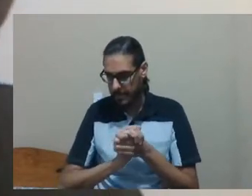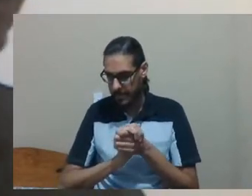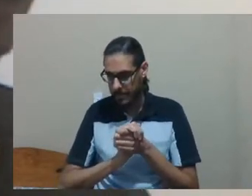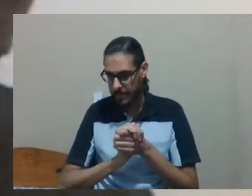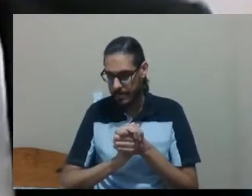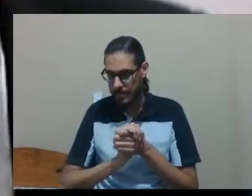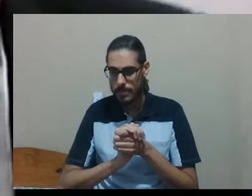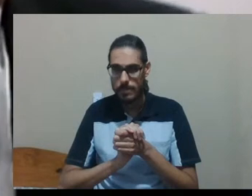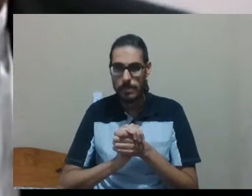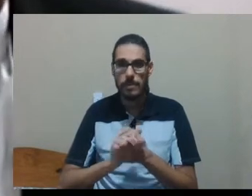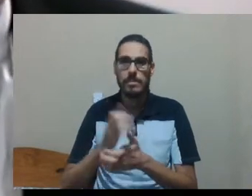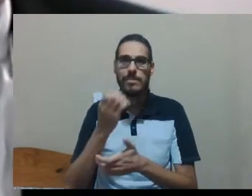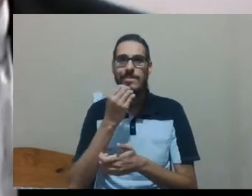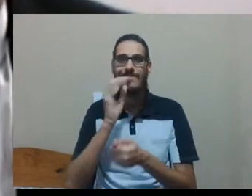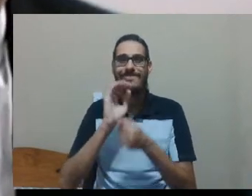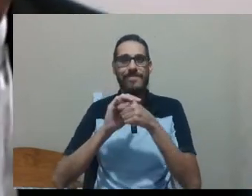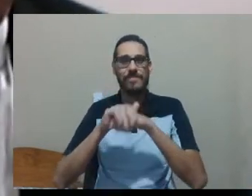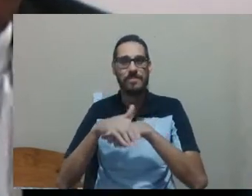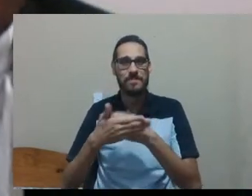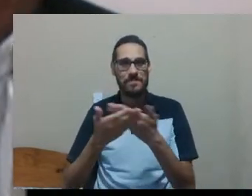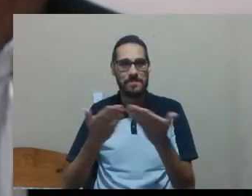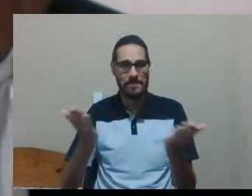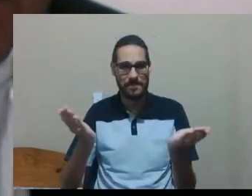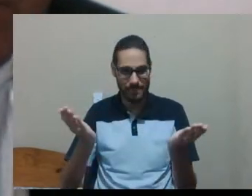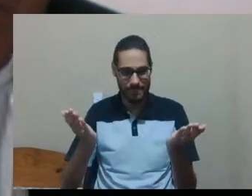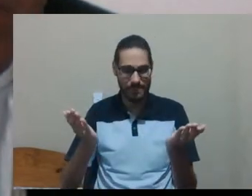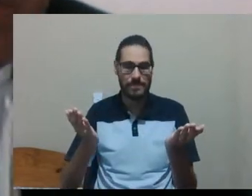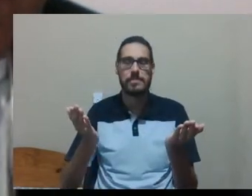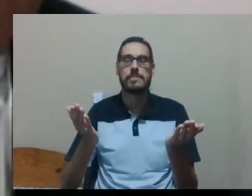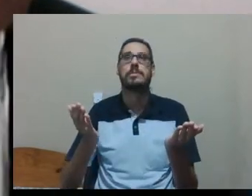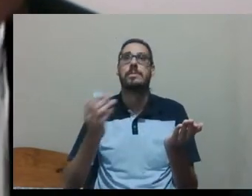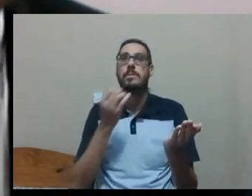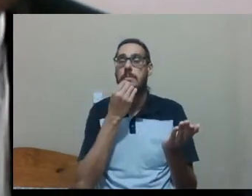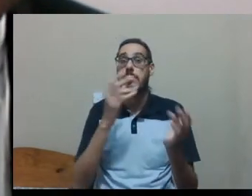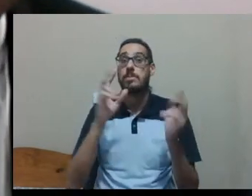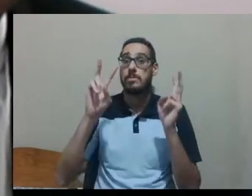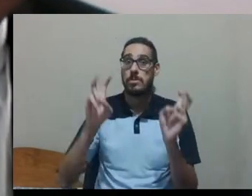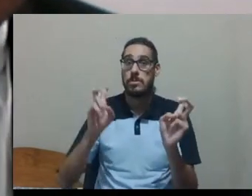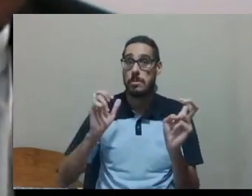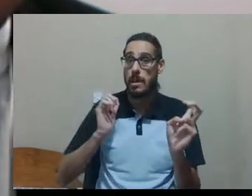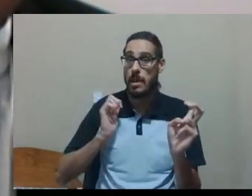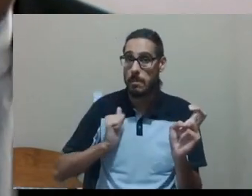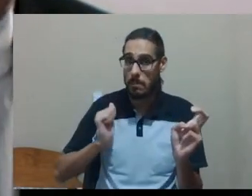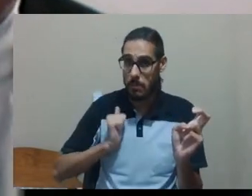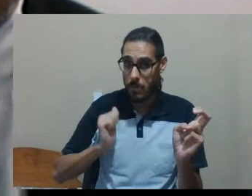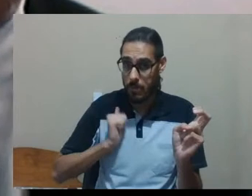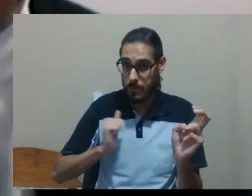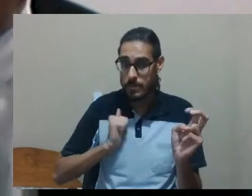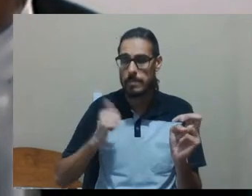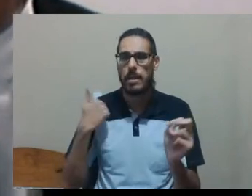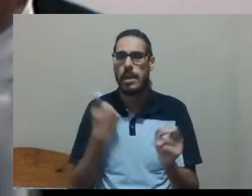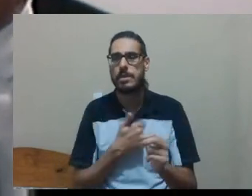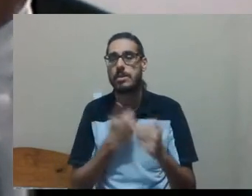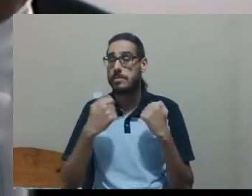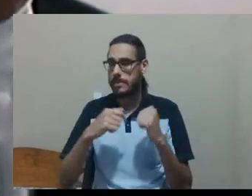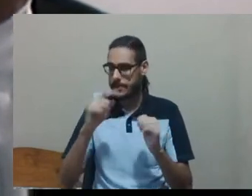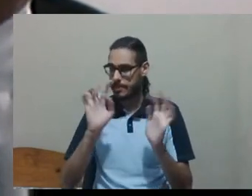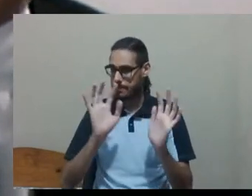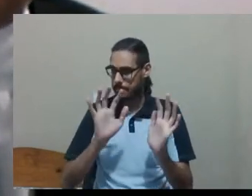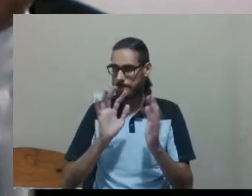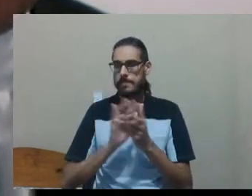Boa noite a todos e a todas. Bem, a questão das bolsas, precisamos considerar alguns fatores. O primeiro